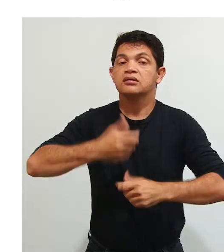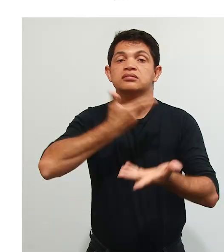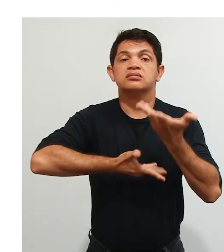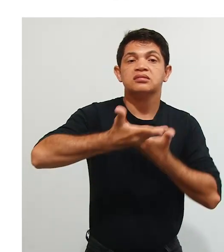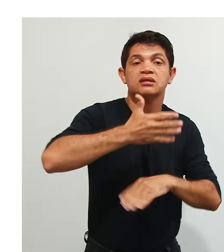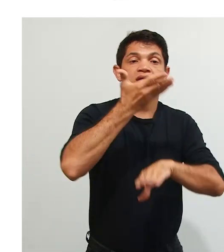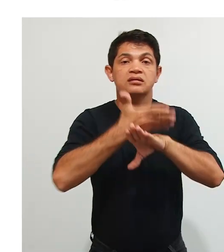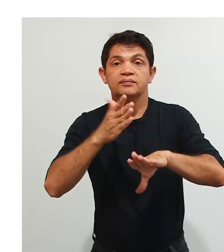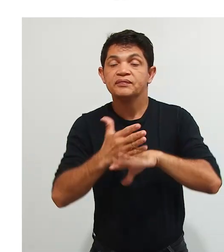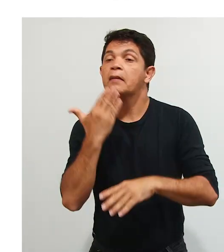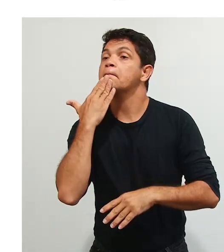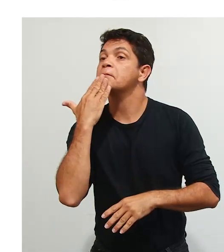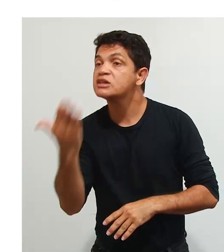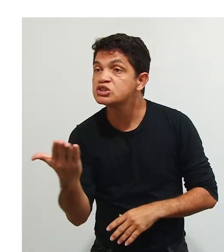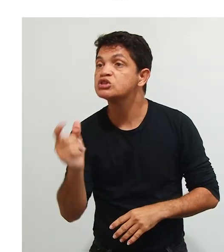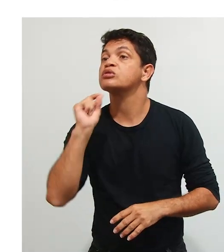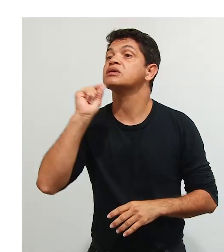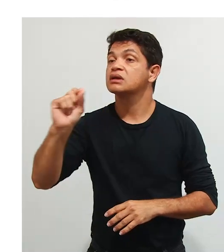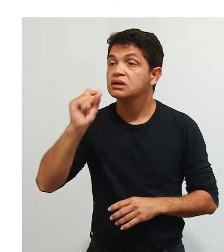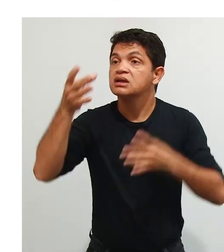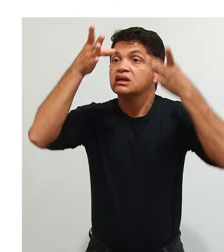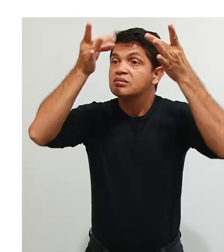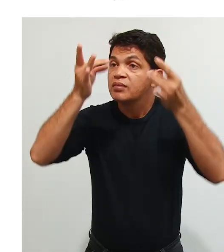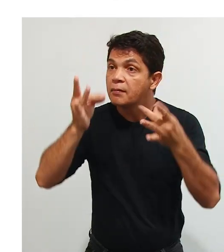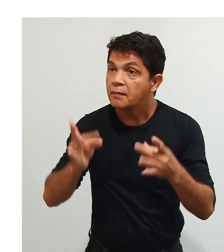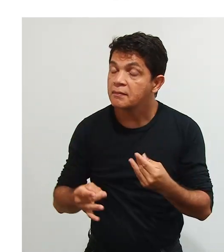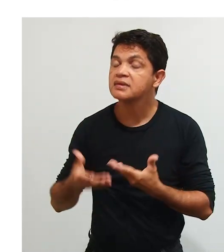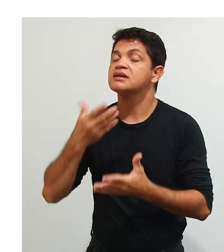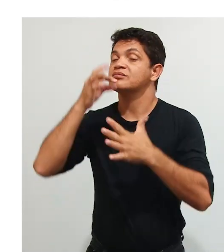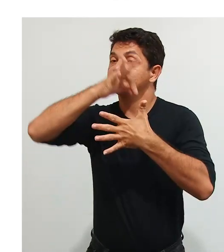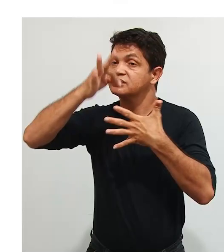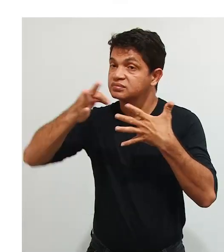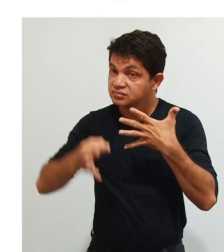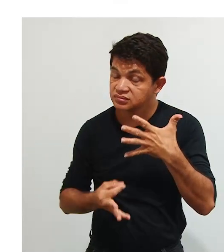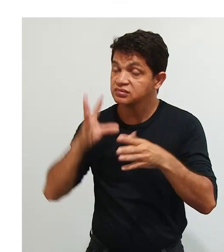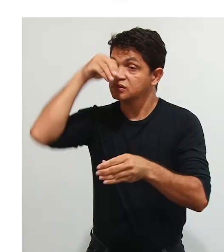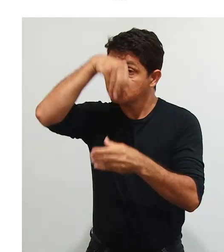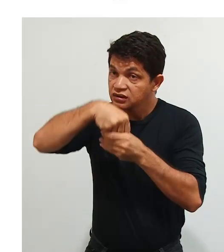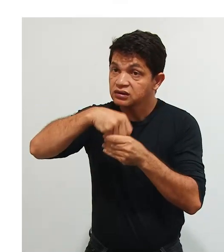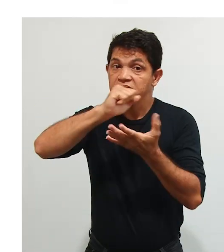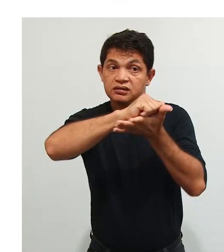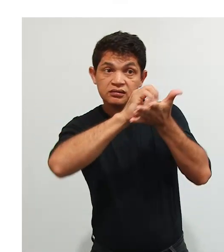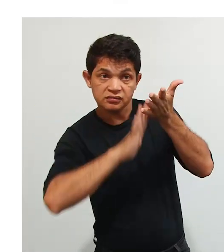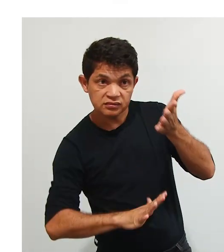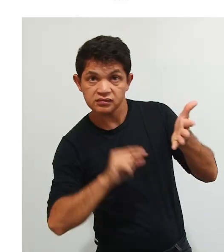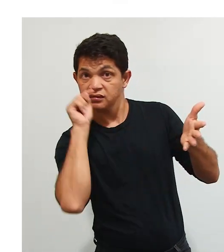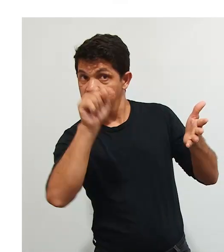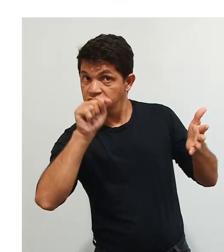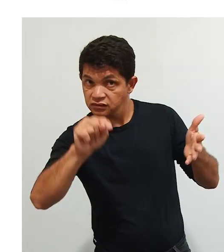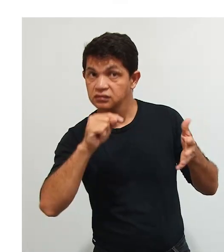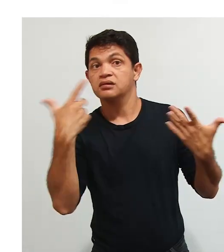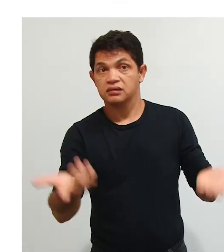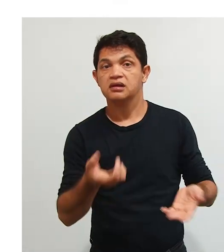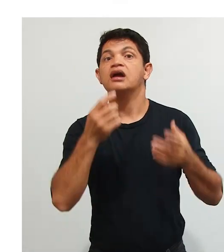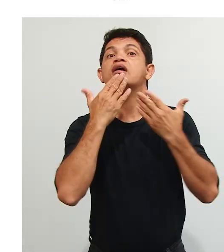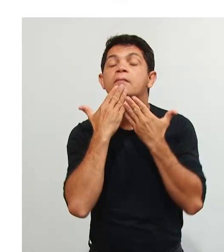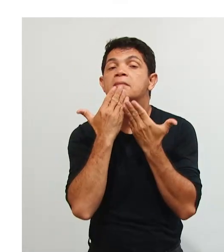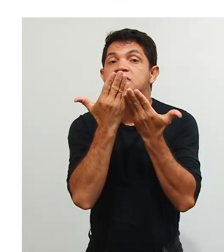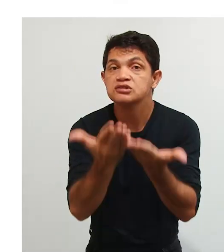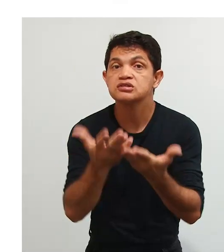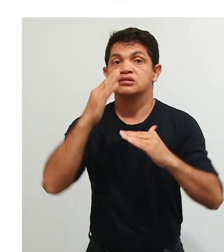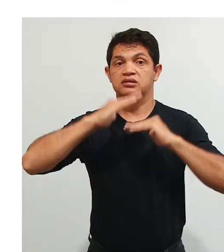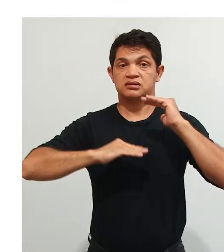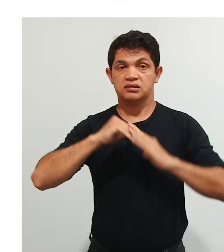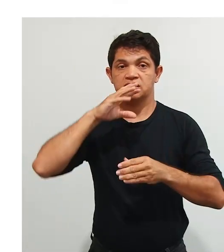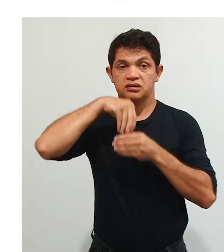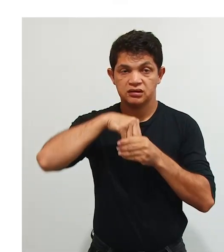está pedindo. Deixe claro quais são os benefícios da atividade que está sendo solicitada e o